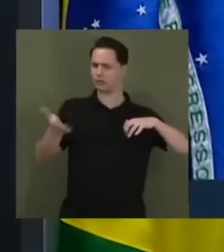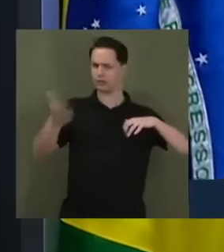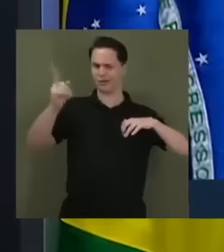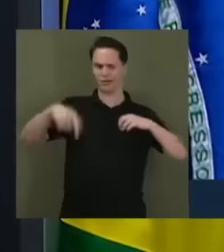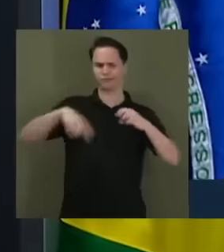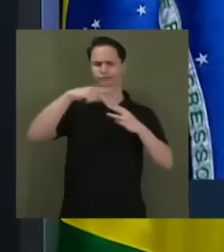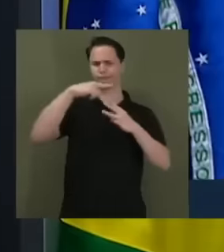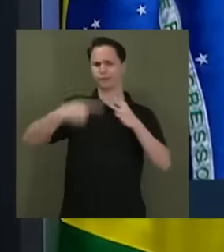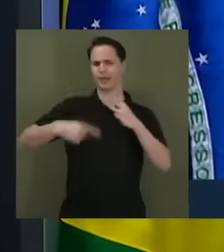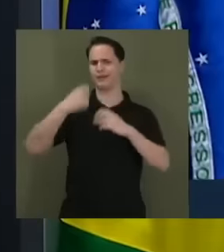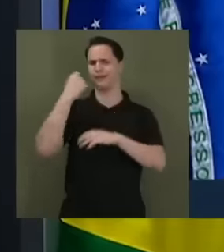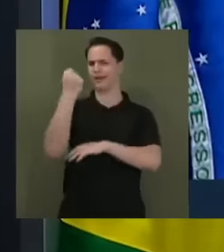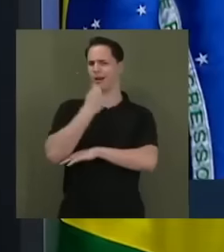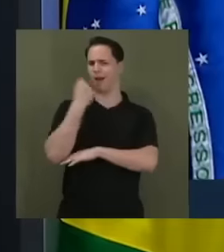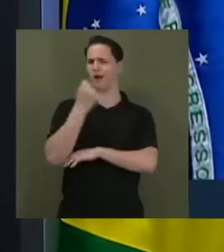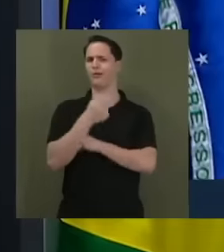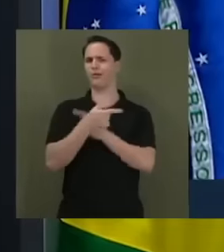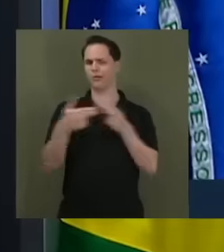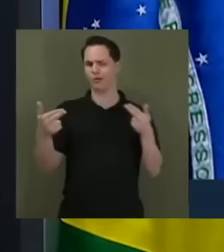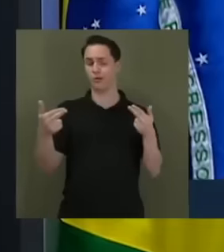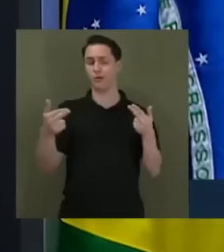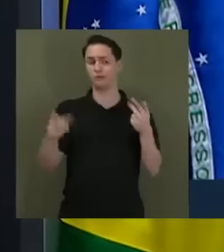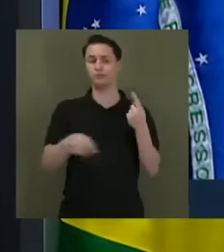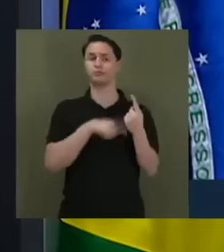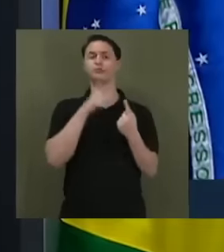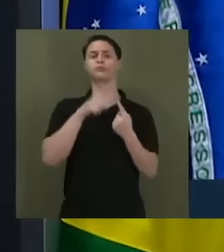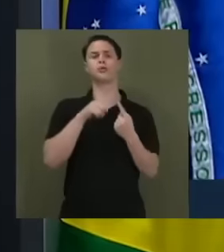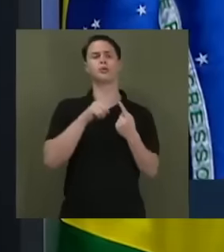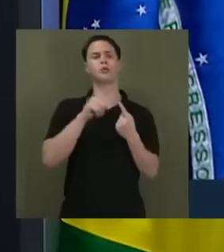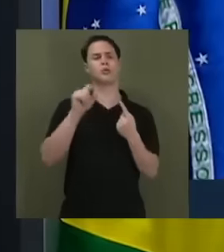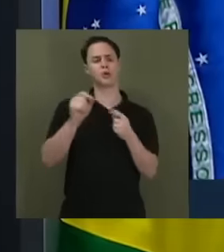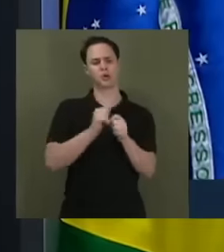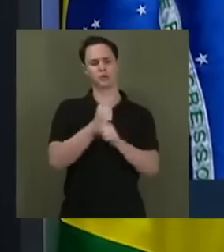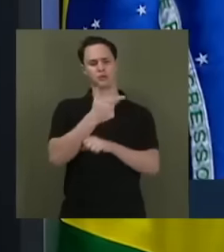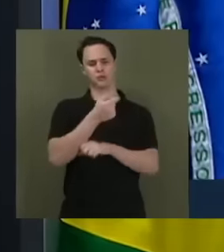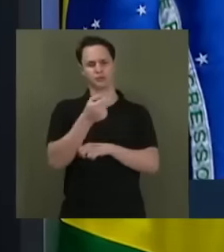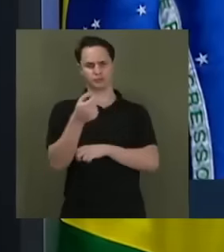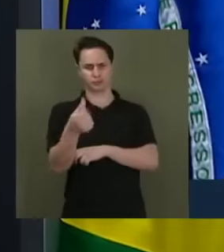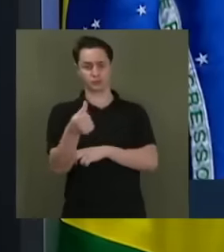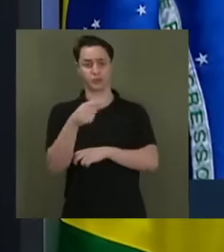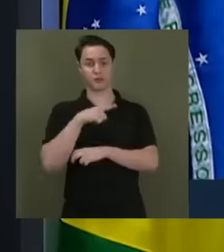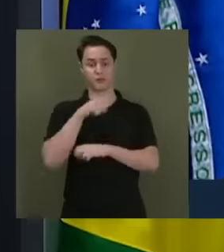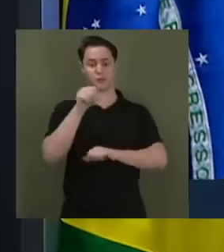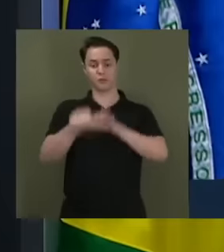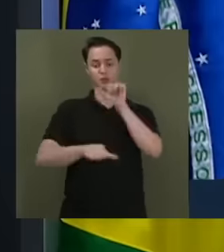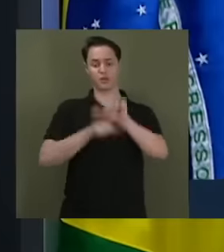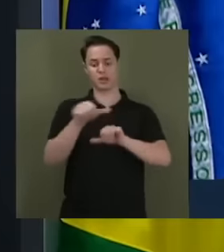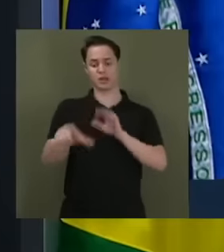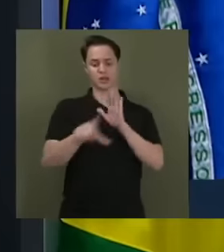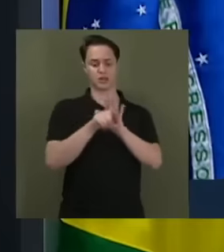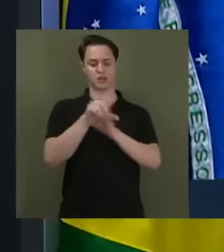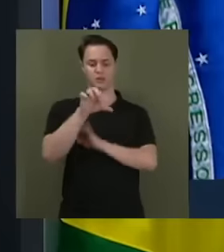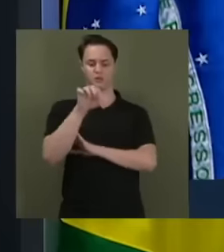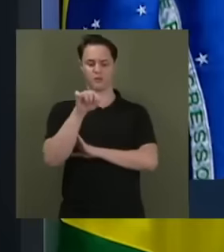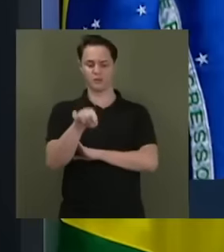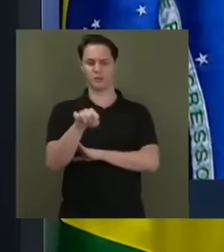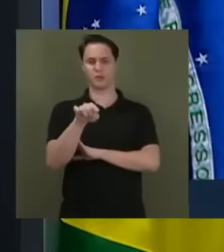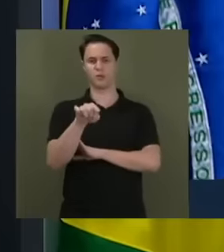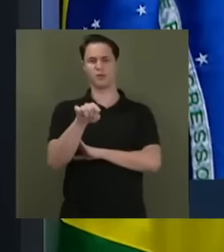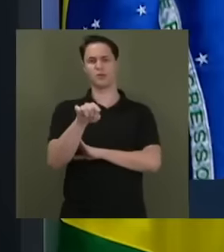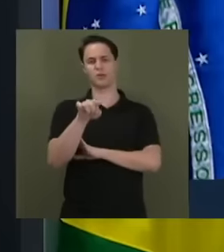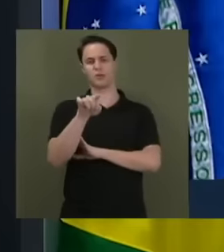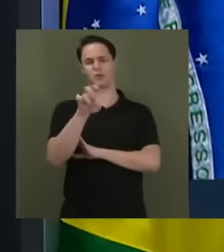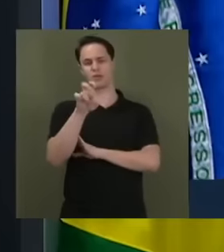gravíssimas constatações A primeira é que em 2006 foi alterada a lei 9504